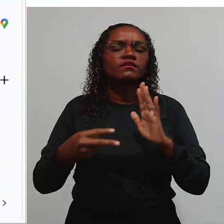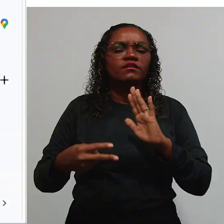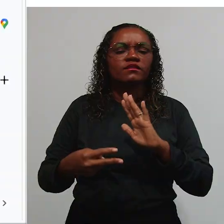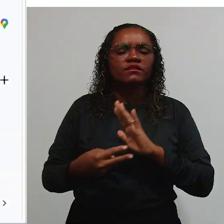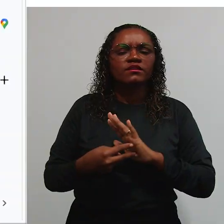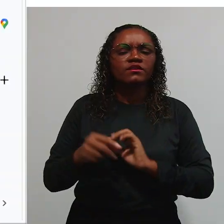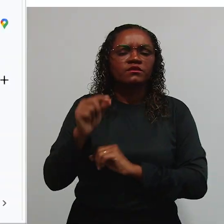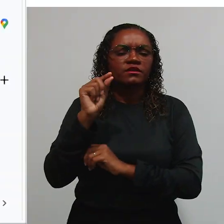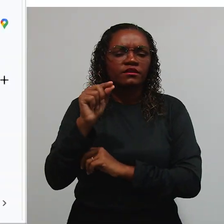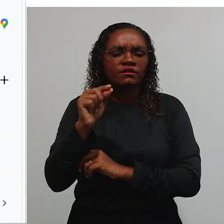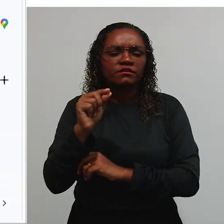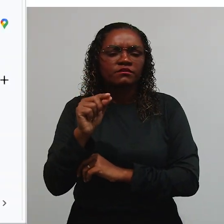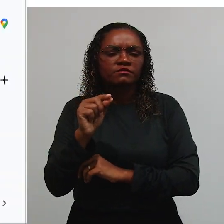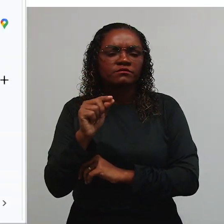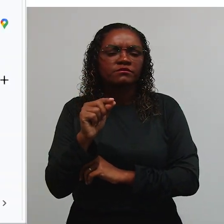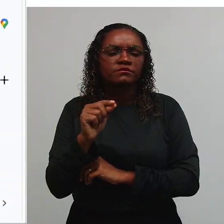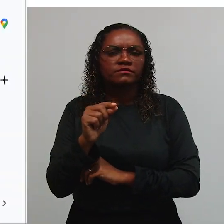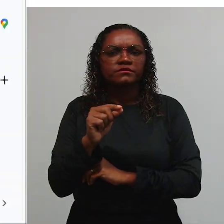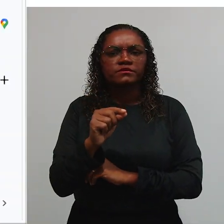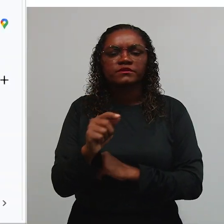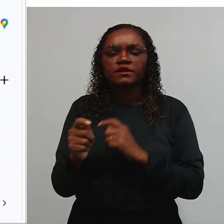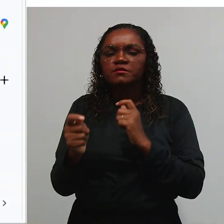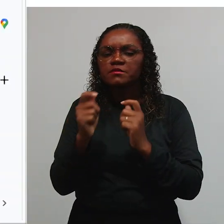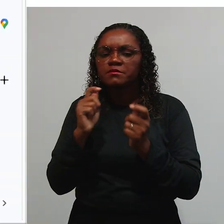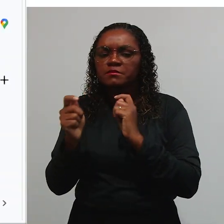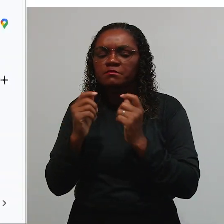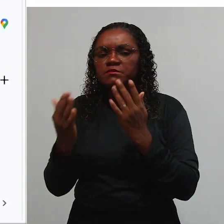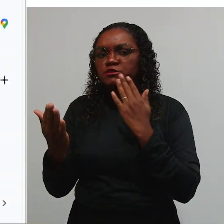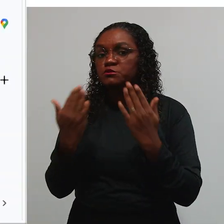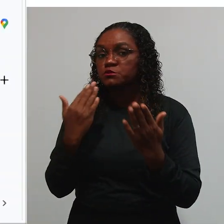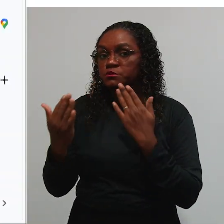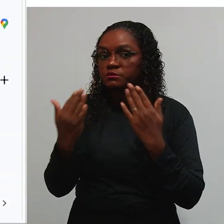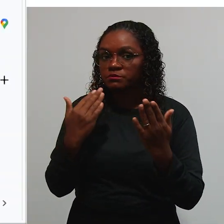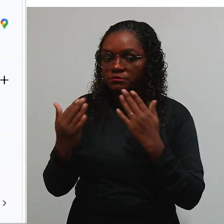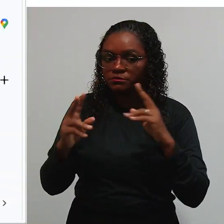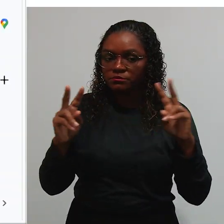gente chama nessa terceira seção é discussão